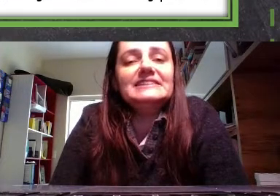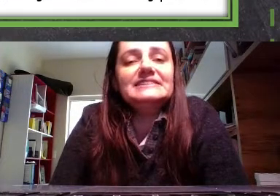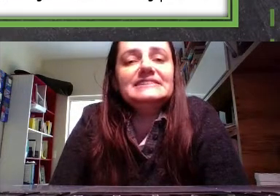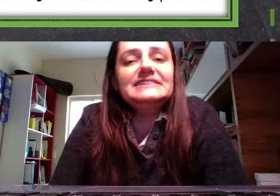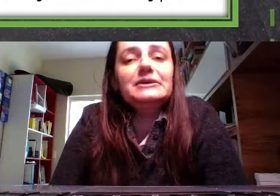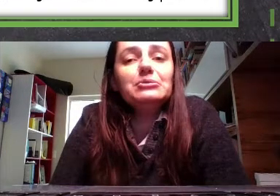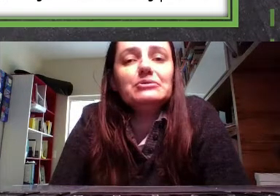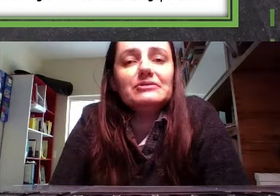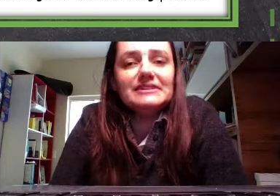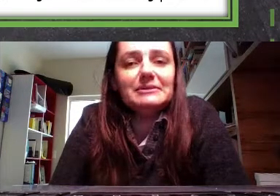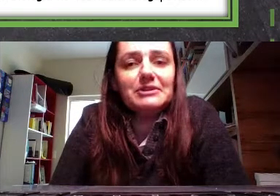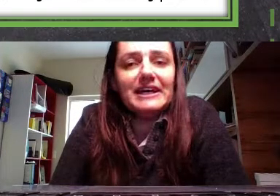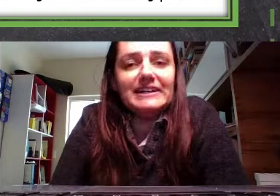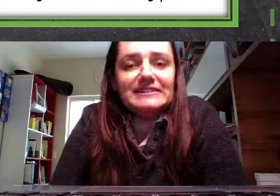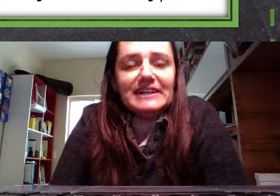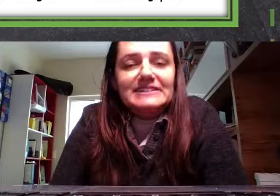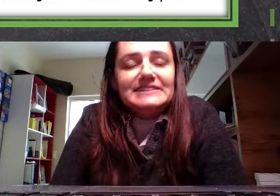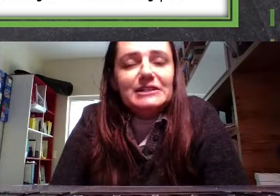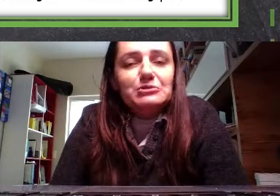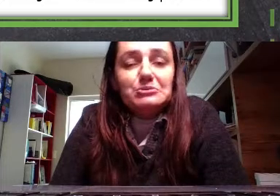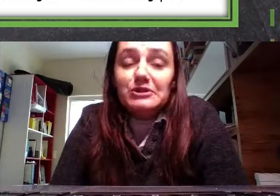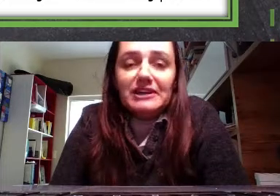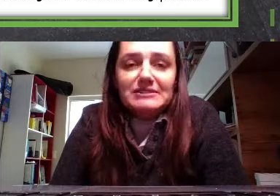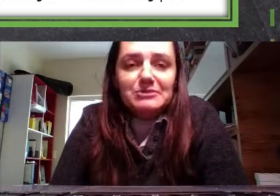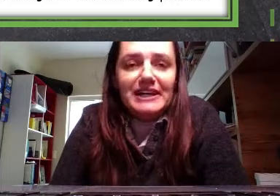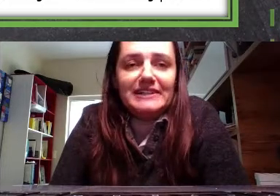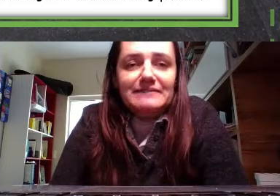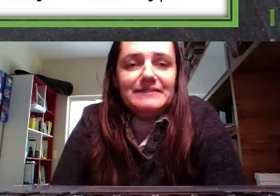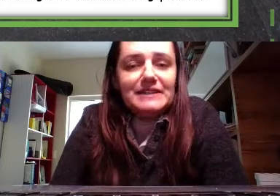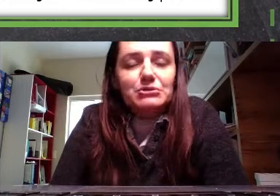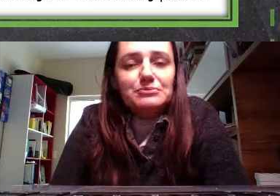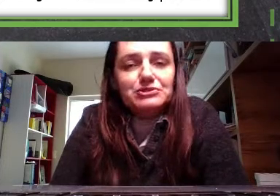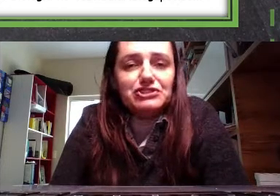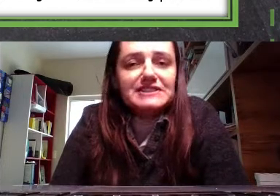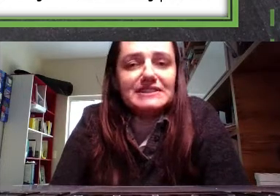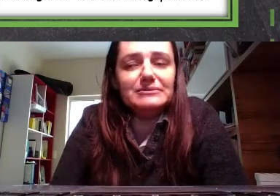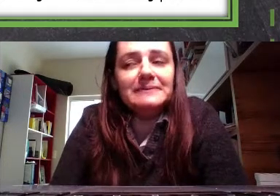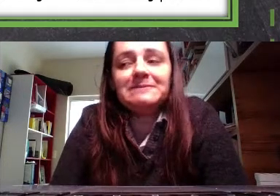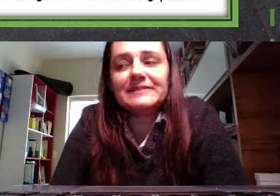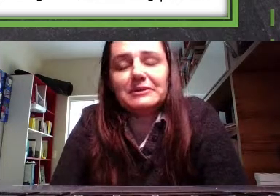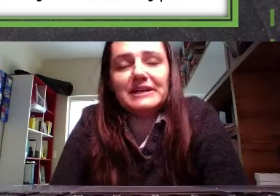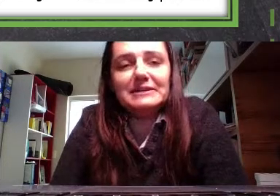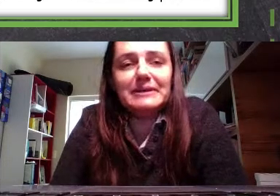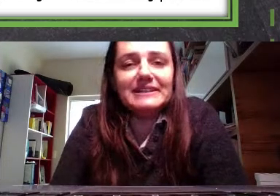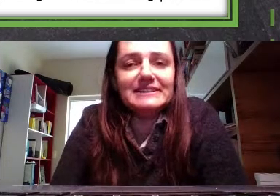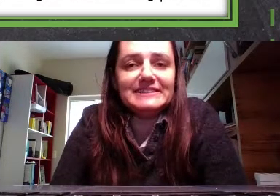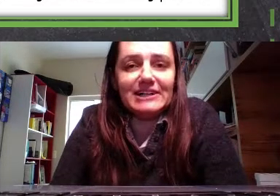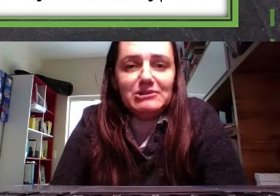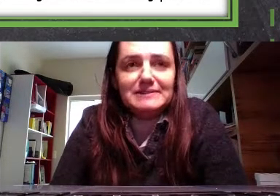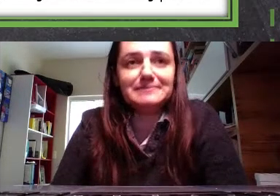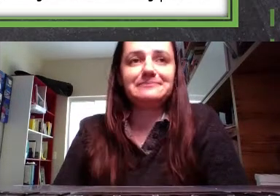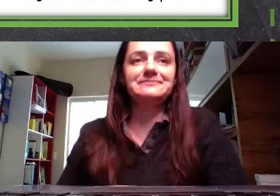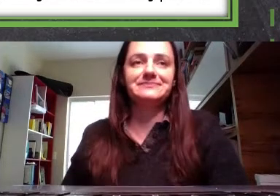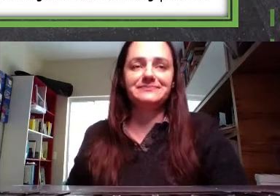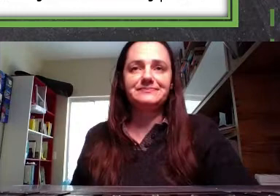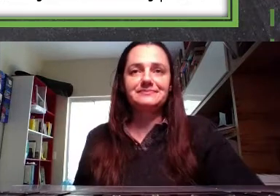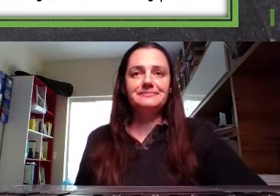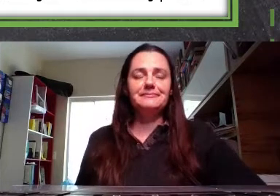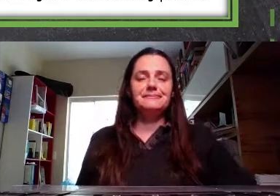entender esse ciclo da mulher, tá? Esse ciclo hormonal da mulher. Então, como sugestão, dá uma relembrada nessa